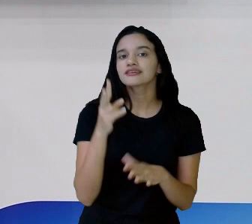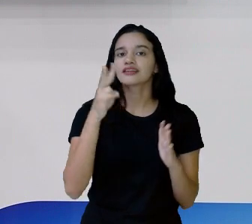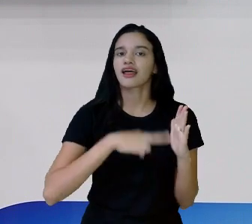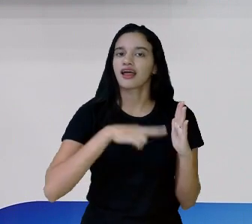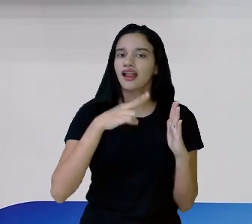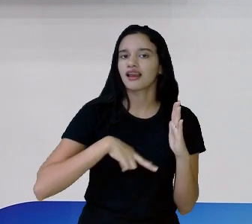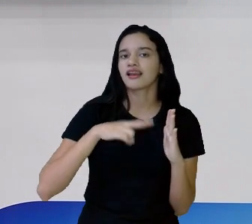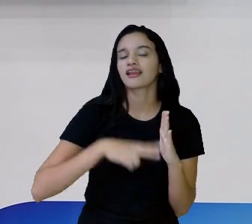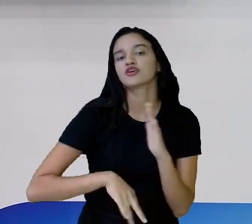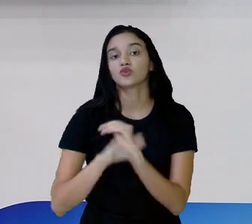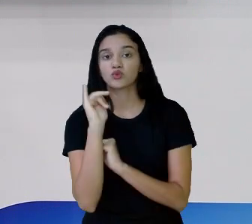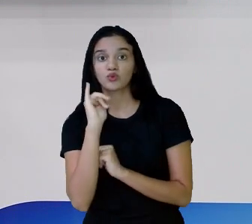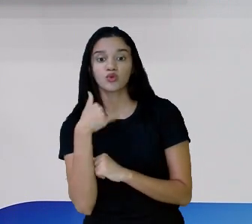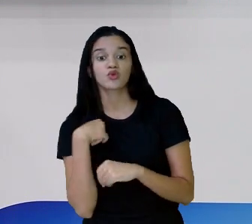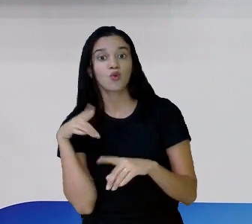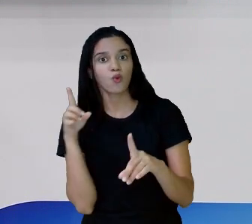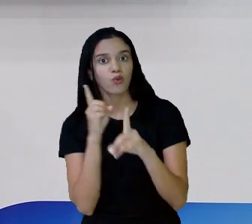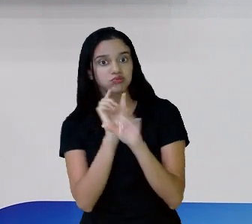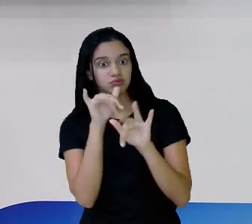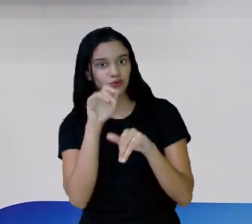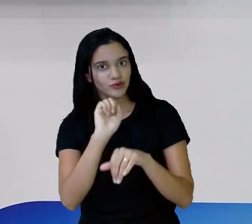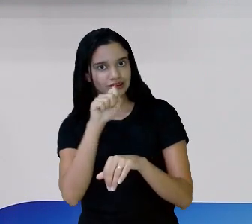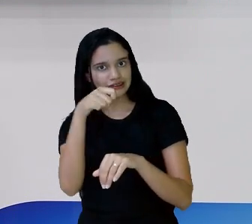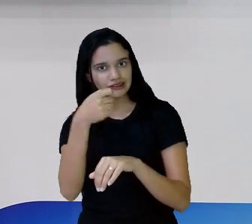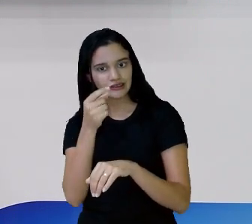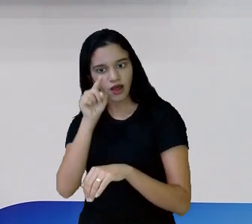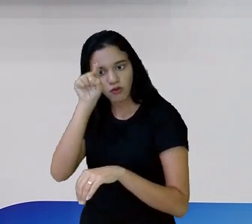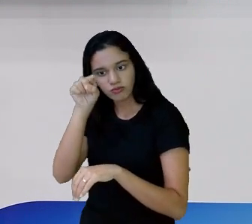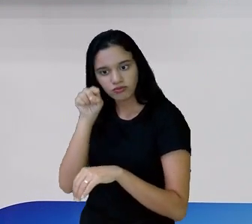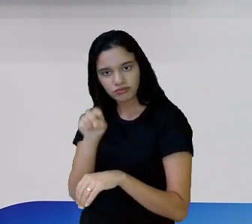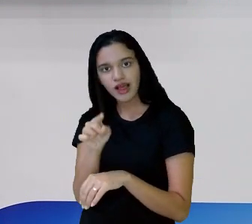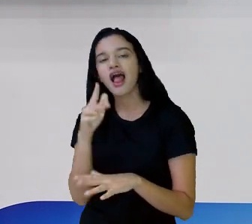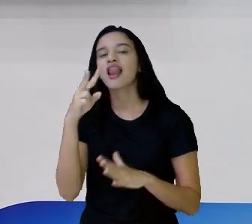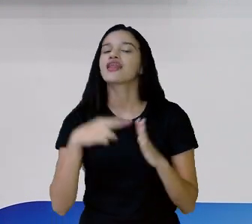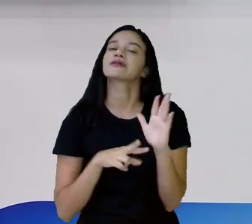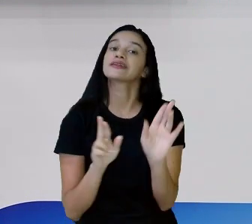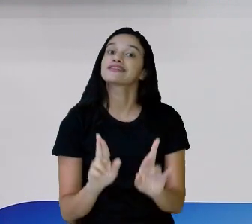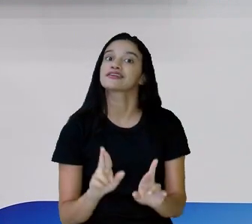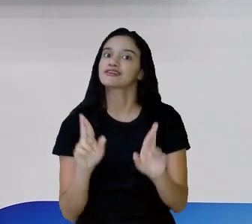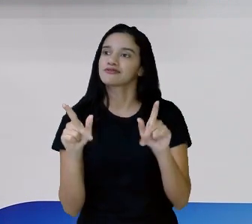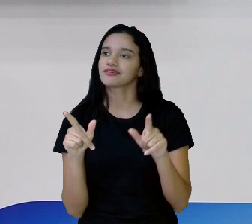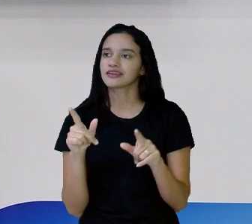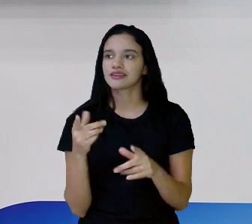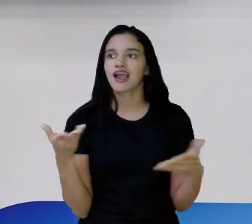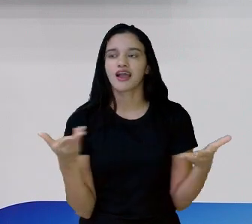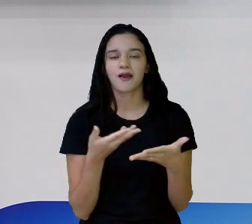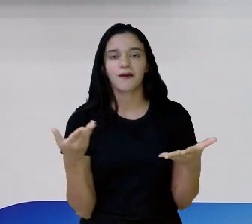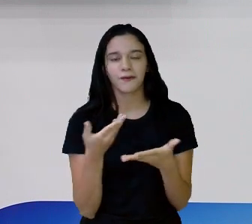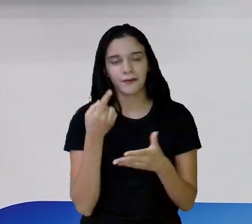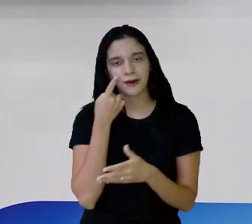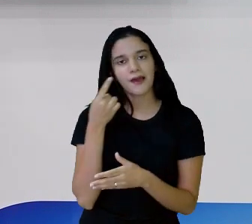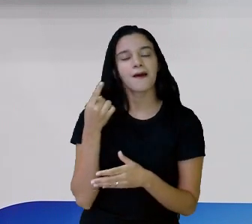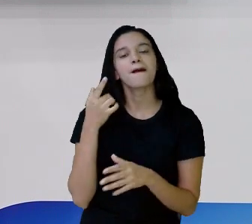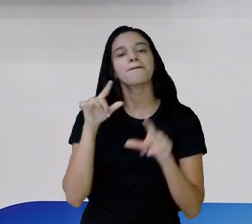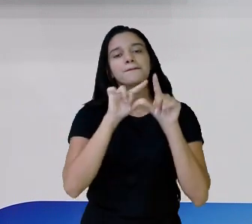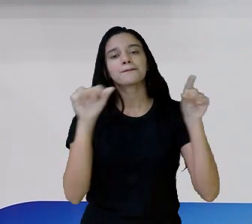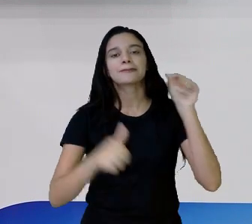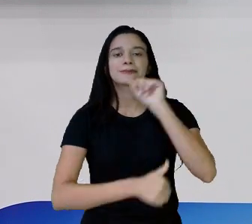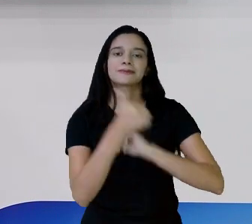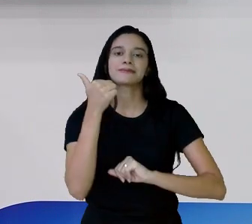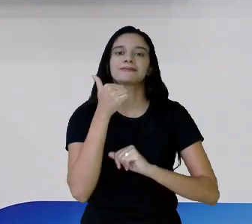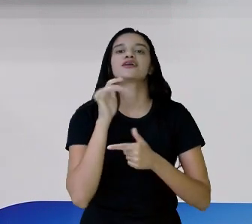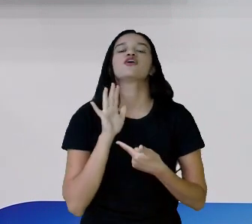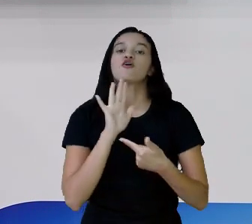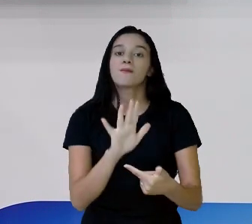lendo, encontra esse sinal, a tua leitura vai ser diferente. Observe que nessa primeira frase aparece